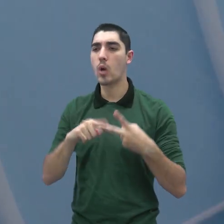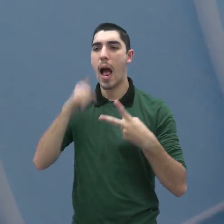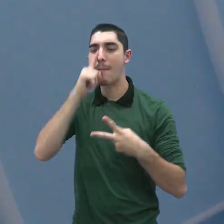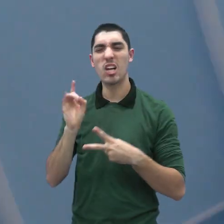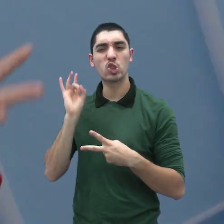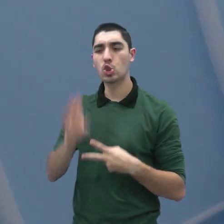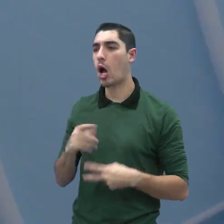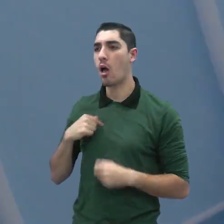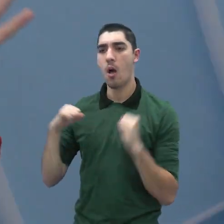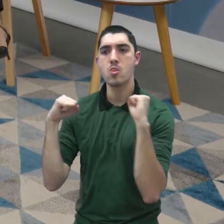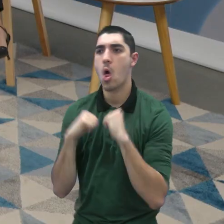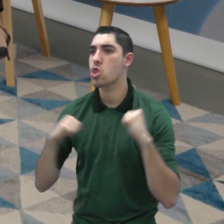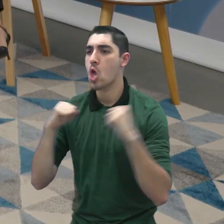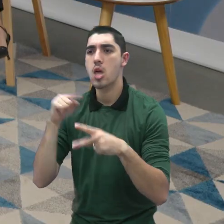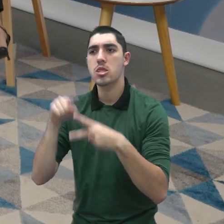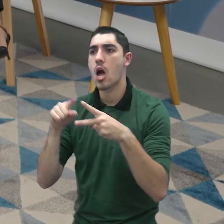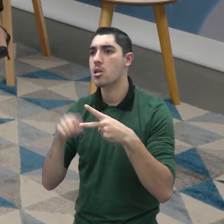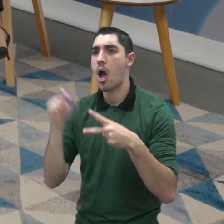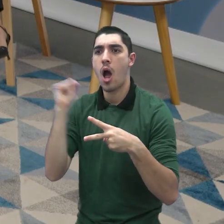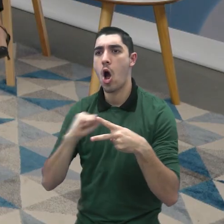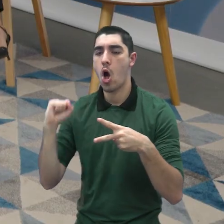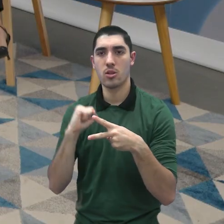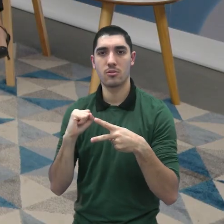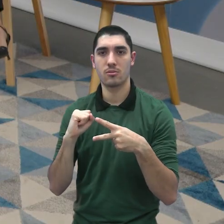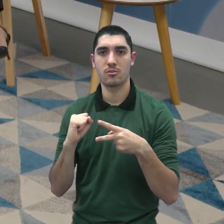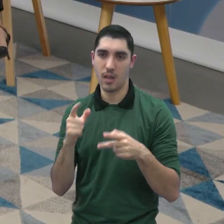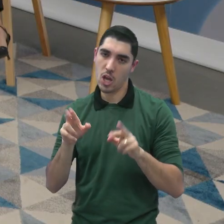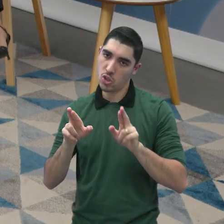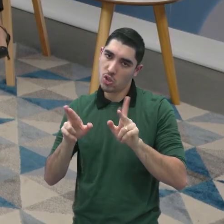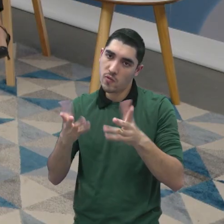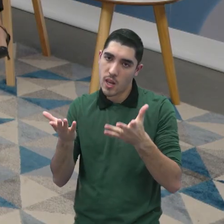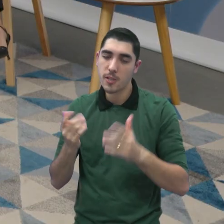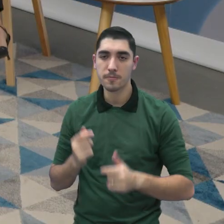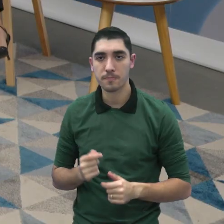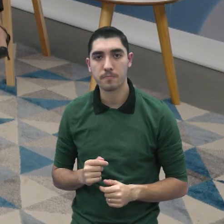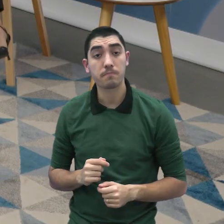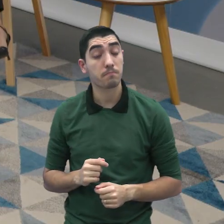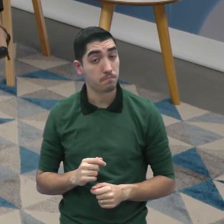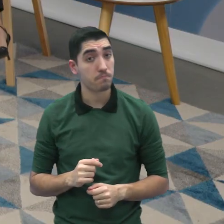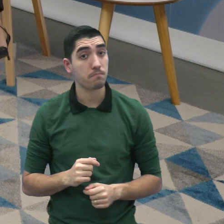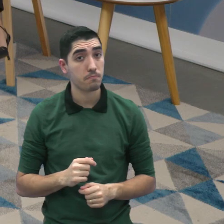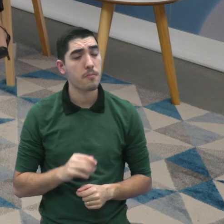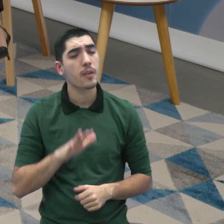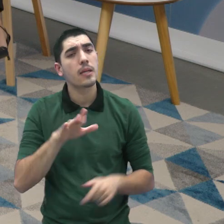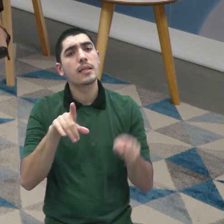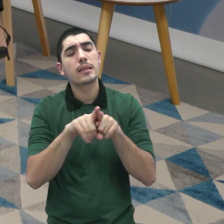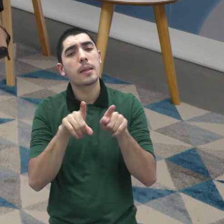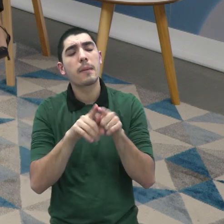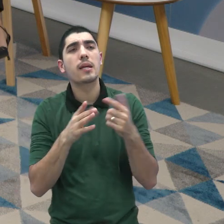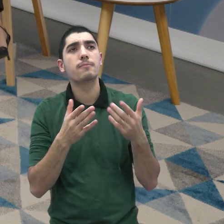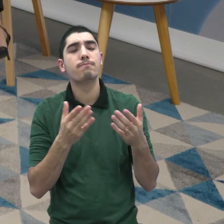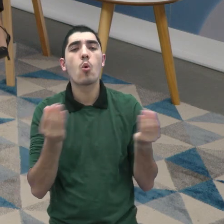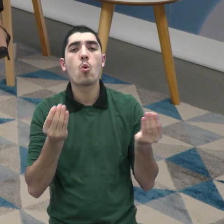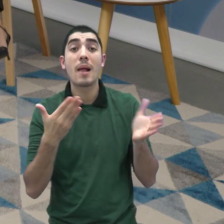ultrapassar, prejudicar, machucar alguém, pelo amor de Deus, gente. Mas quando a gente fala, né, da paixão,